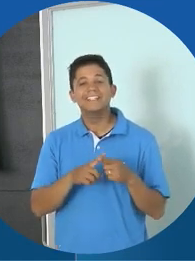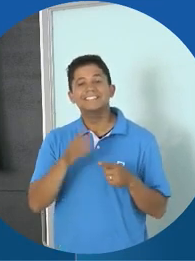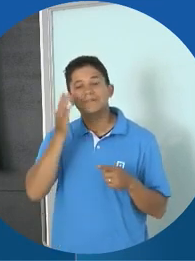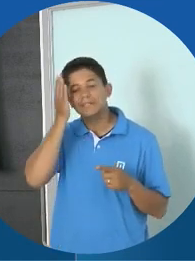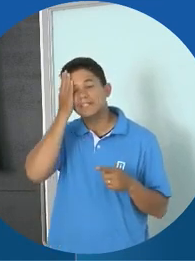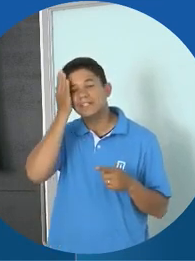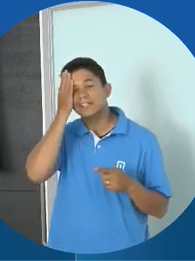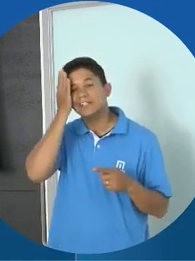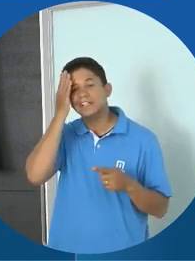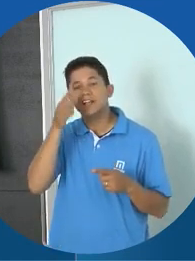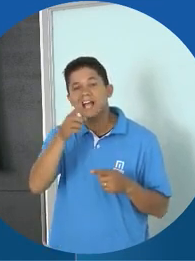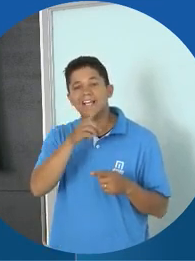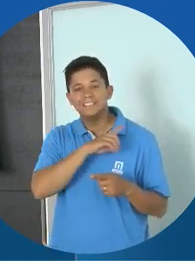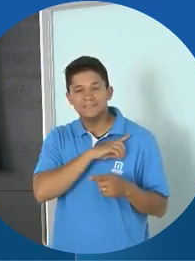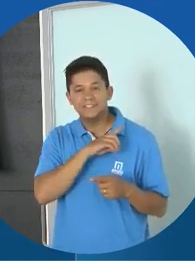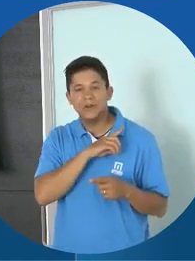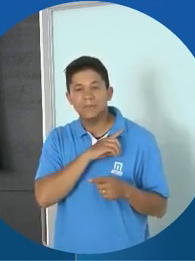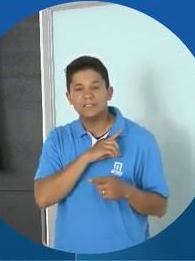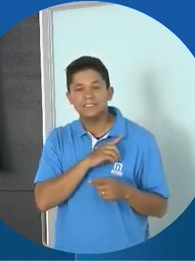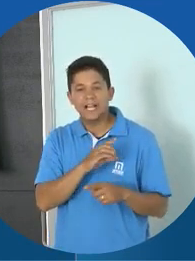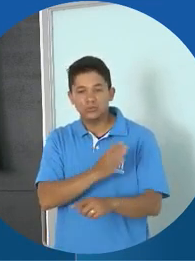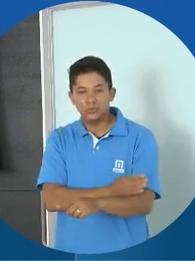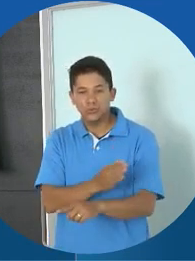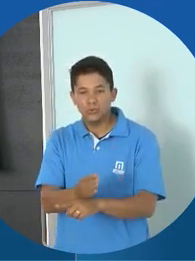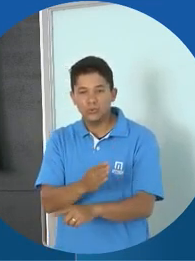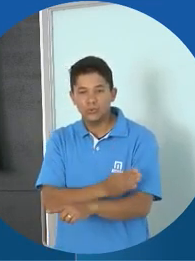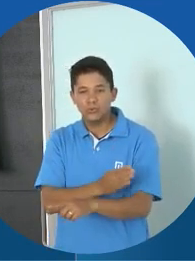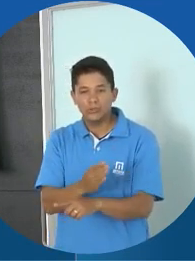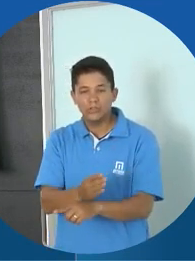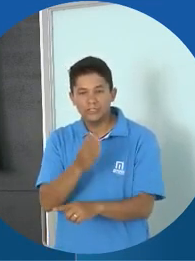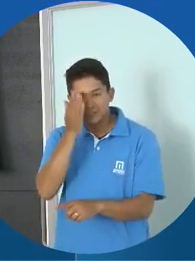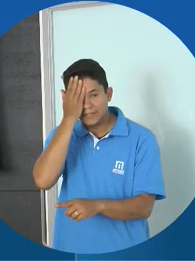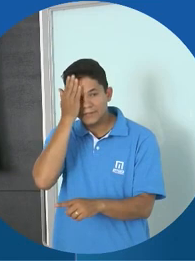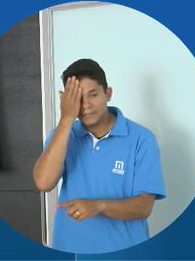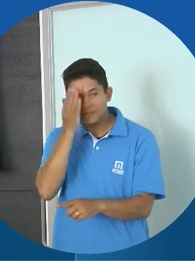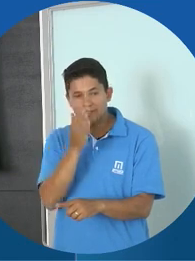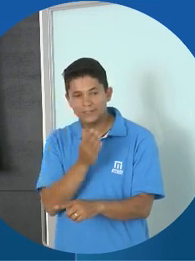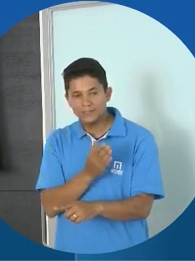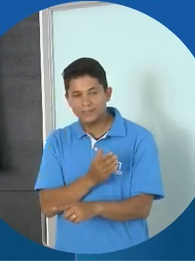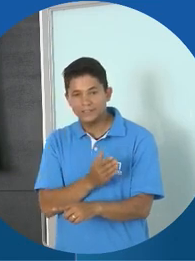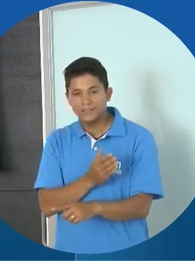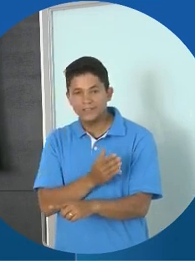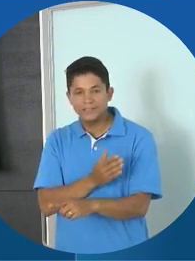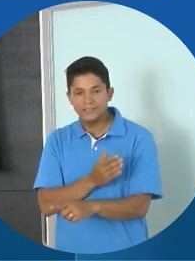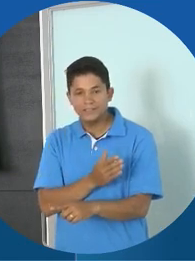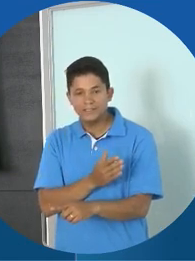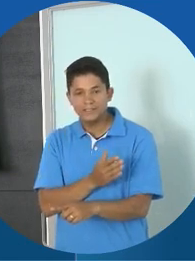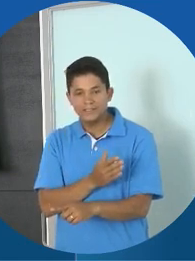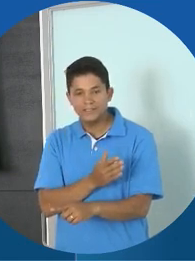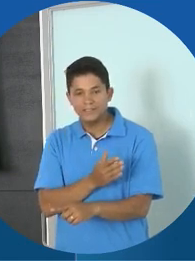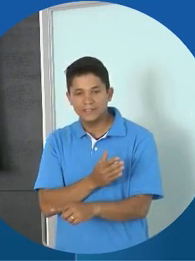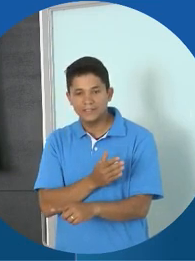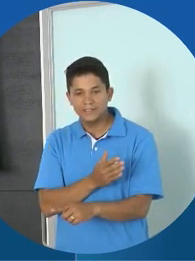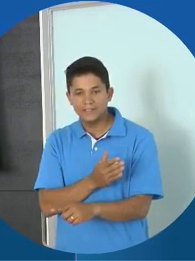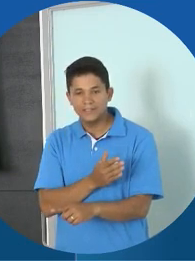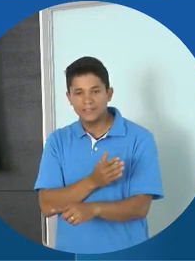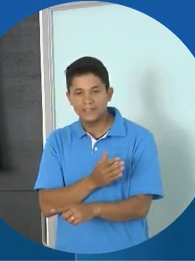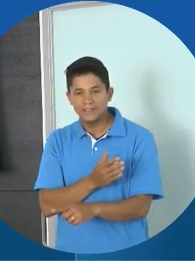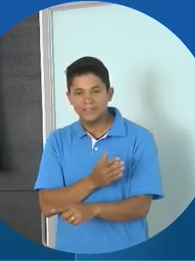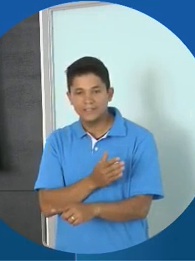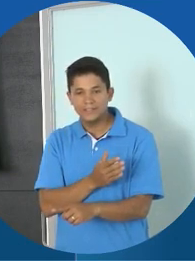Isso aqui é um exemplo aqui em escala reduzida do procedimento, que é muito aderente ao que a teoria